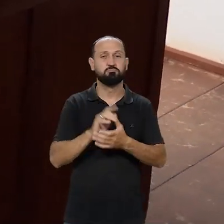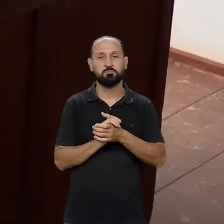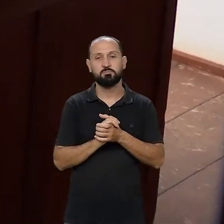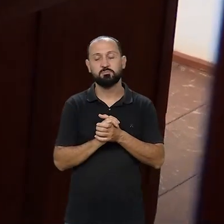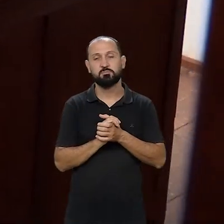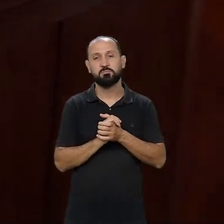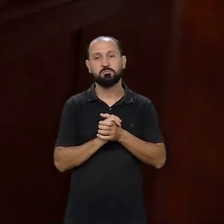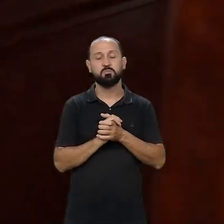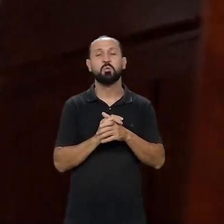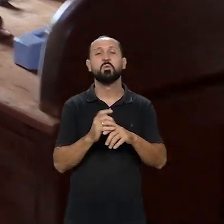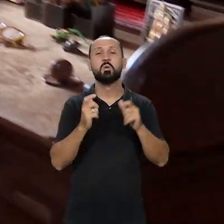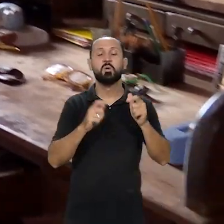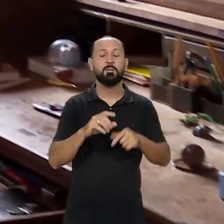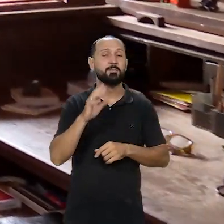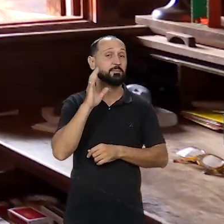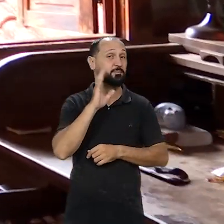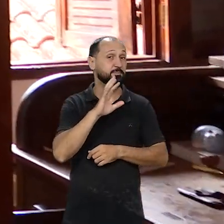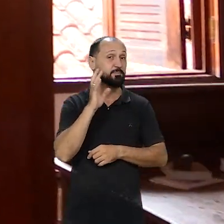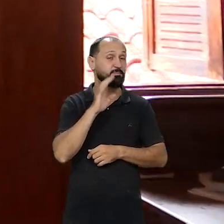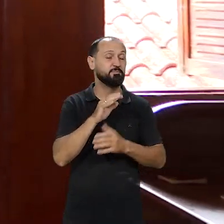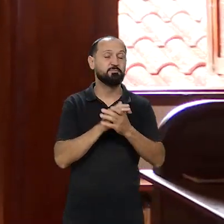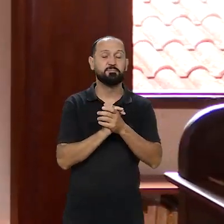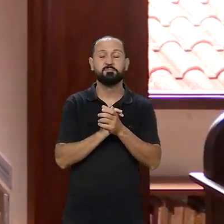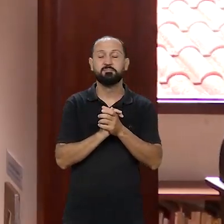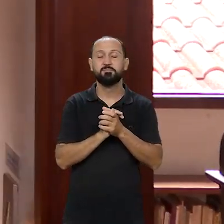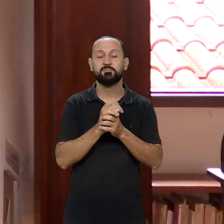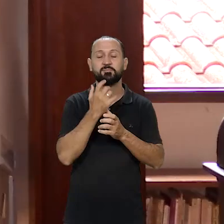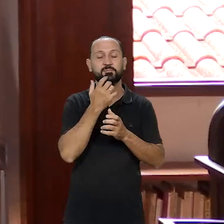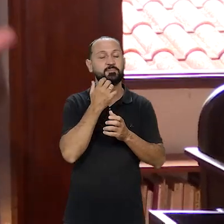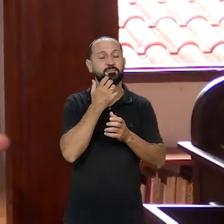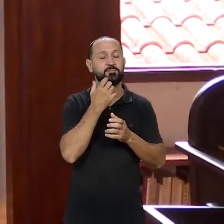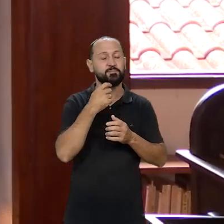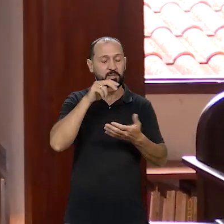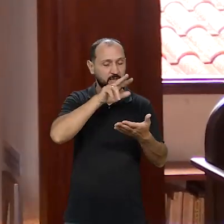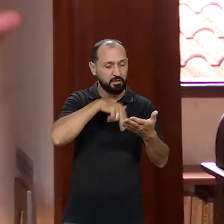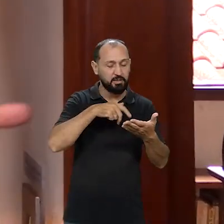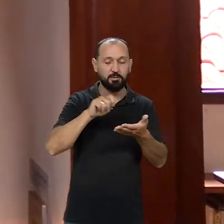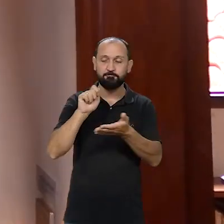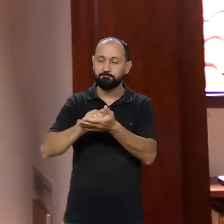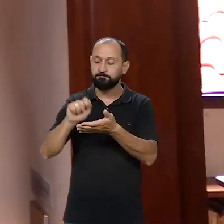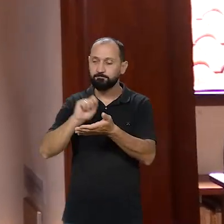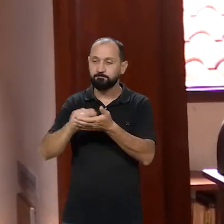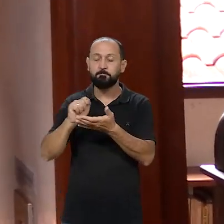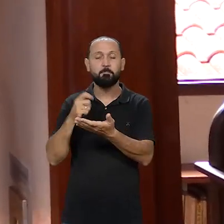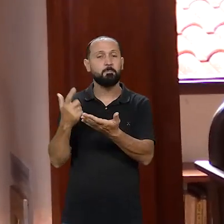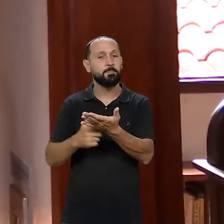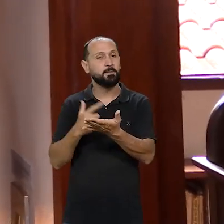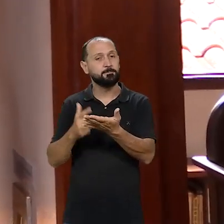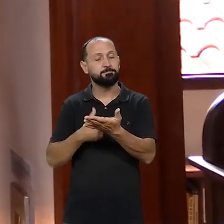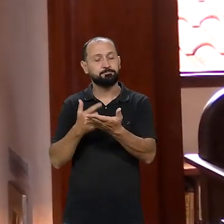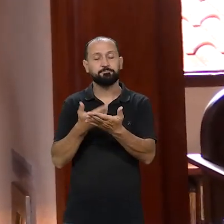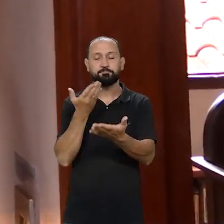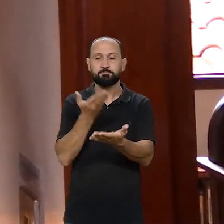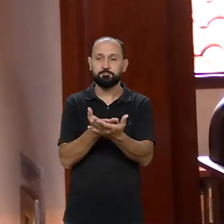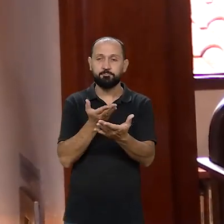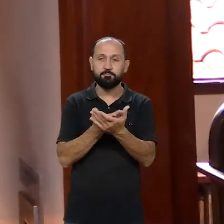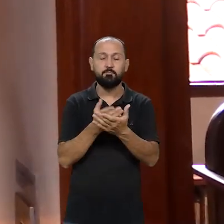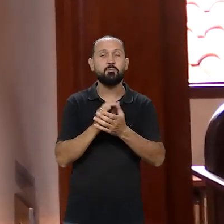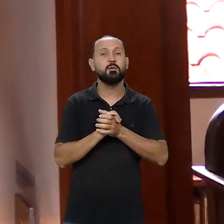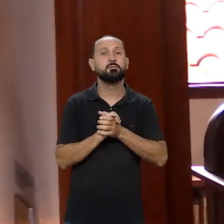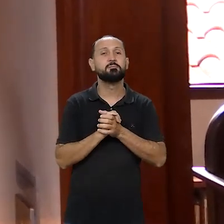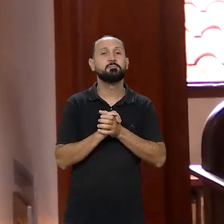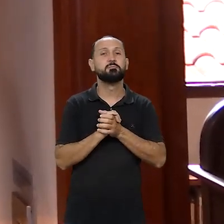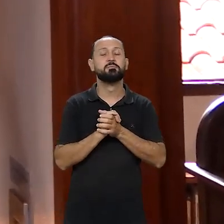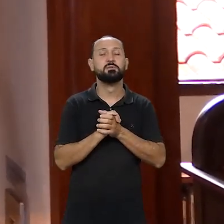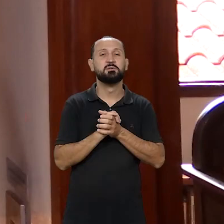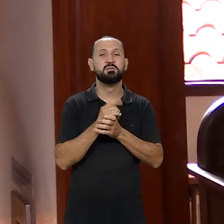caneta. E é um espaço bem bacana, é um espaço onde ele lia e produzia, né, os seus livros,